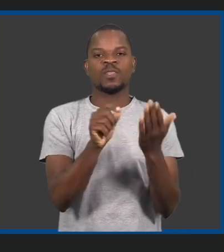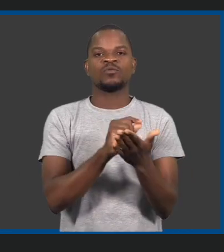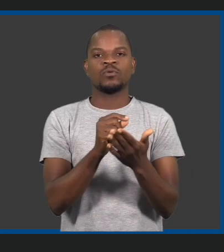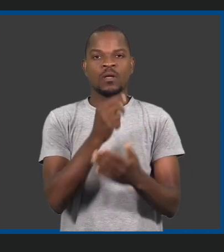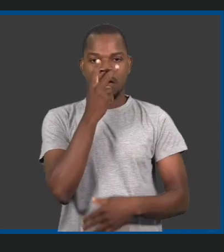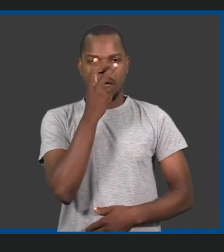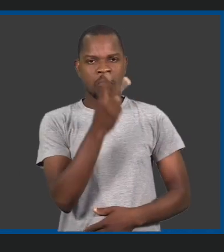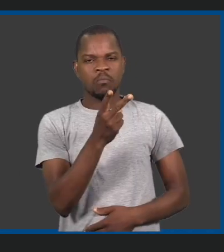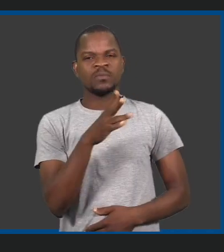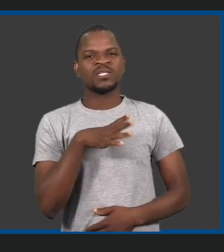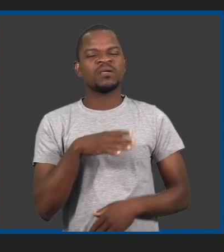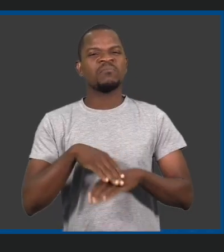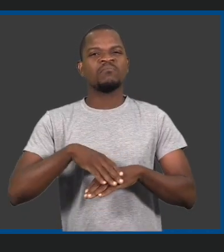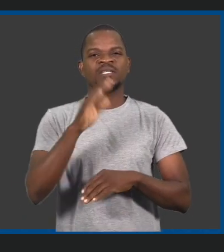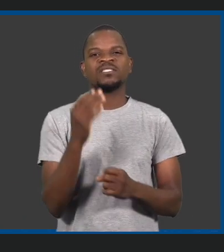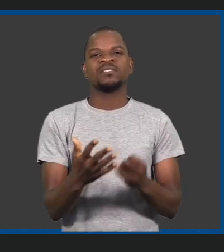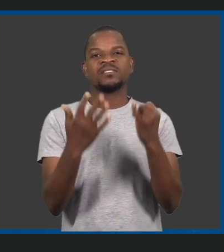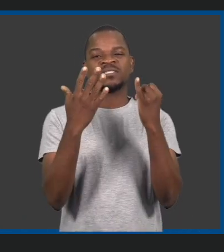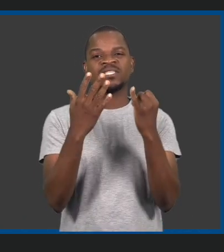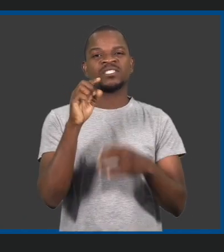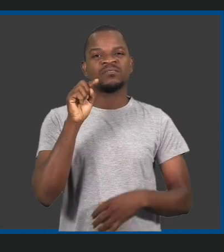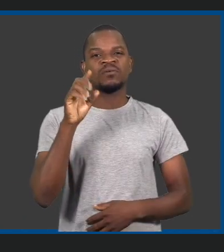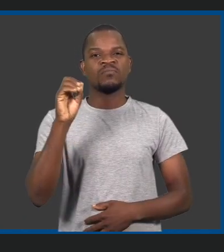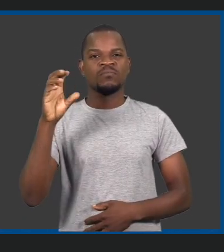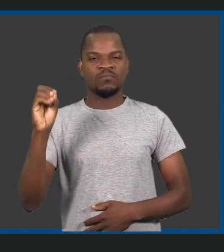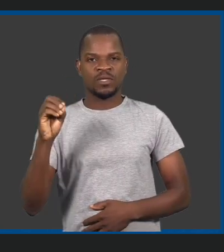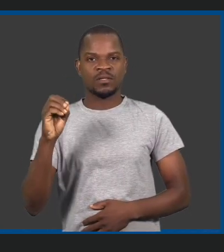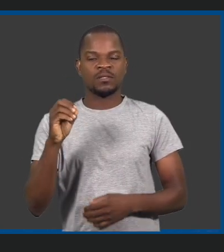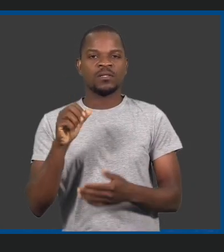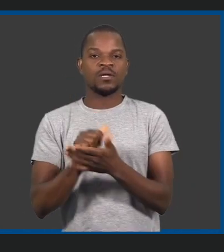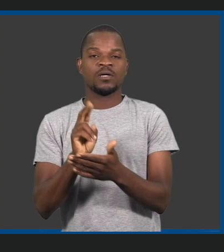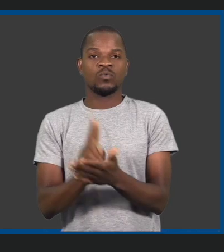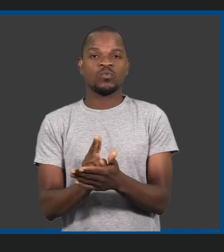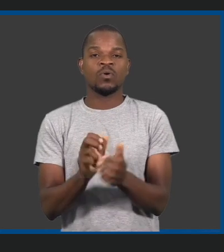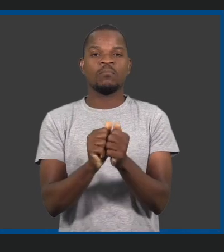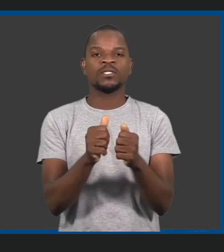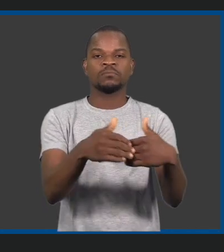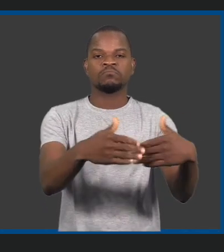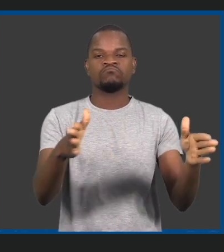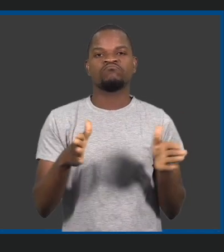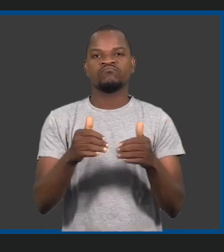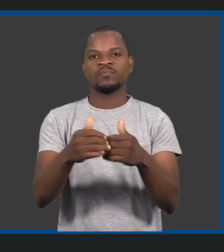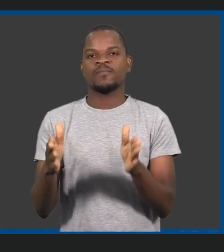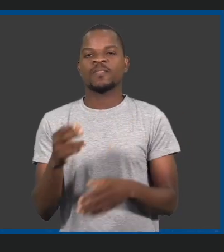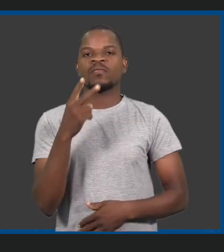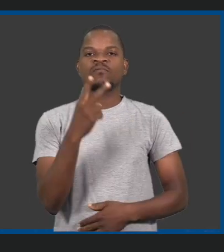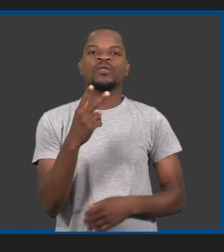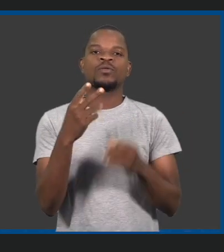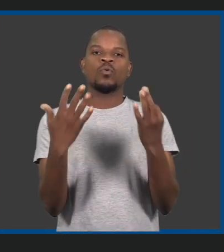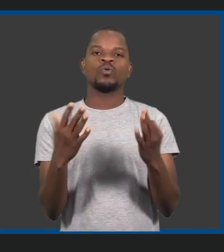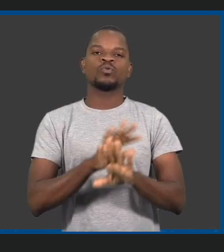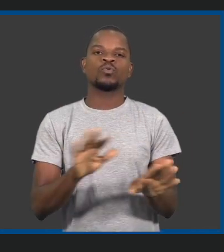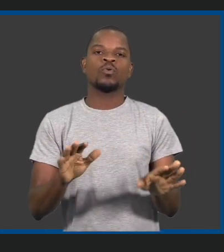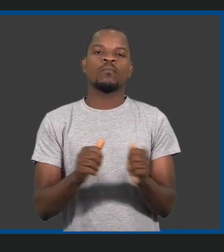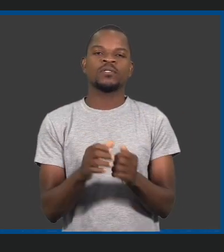nós pontificamos de ajudar e falamos com os nossos amigos da nossa fundação, mas